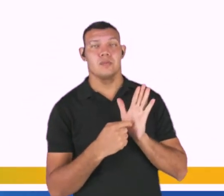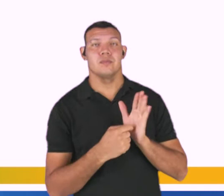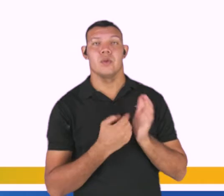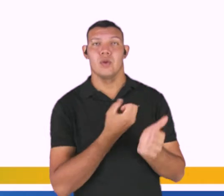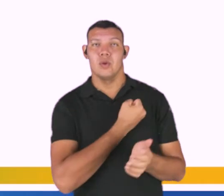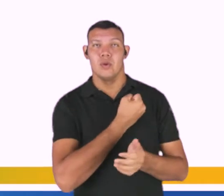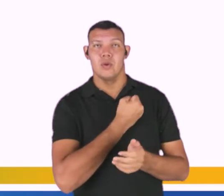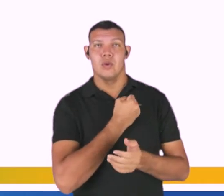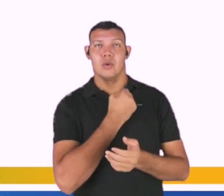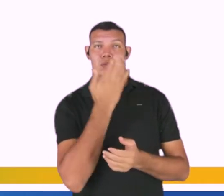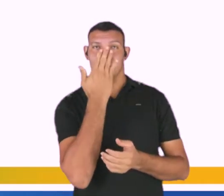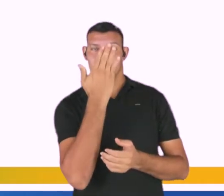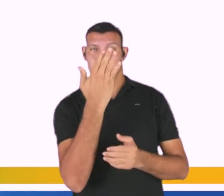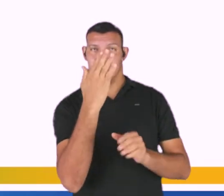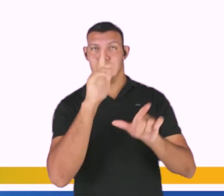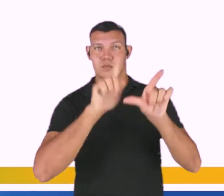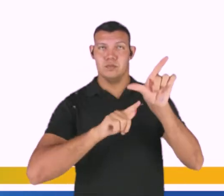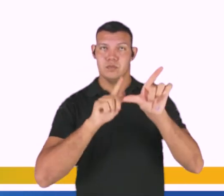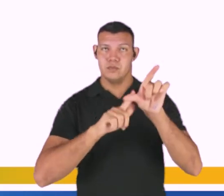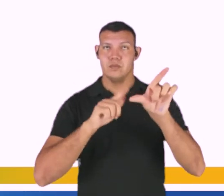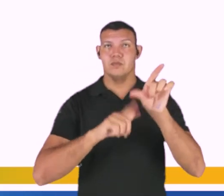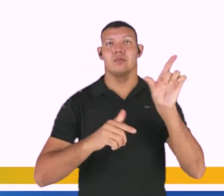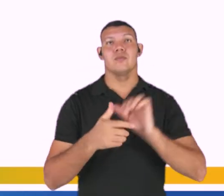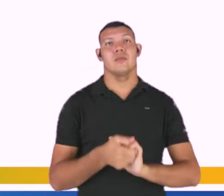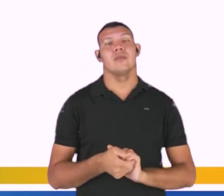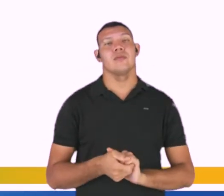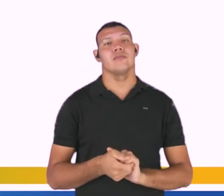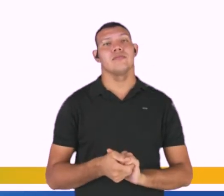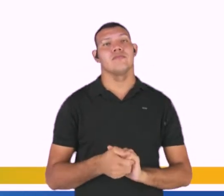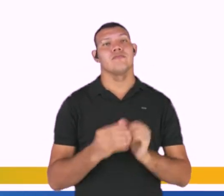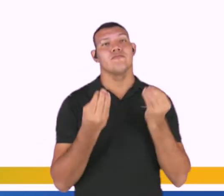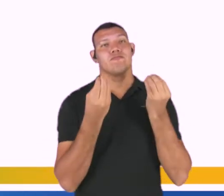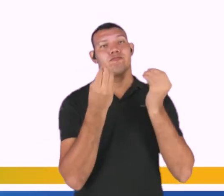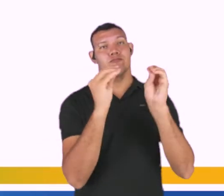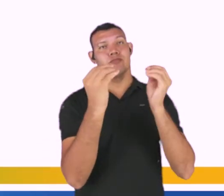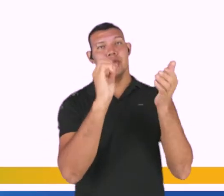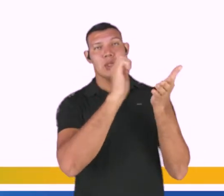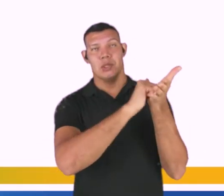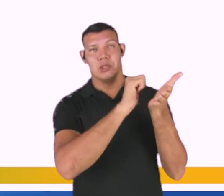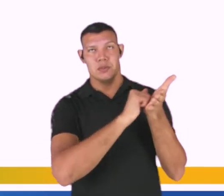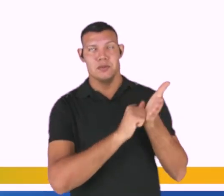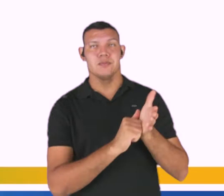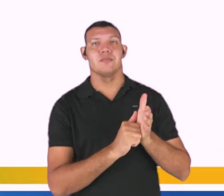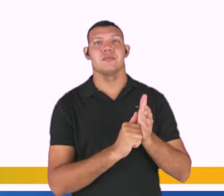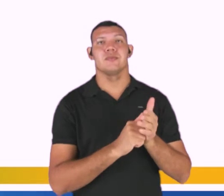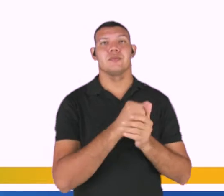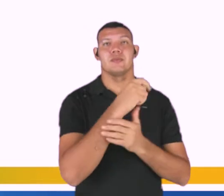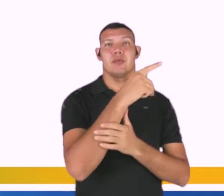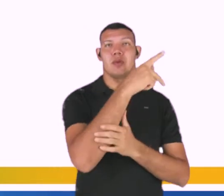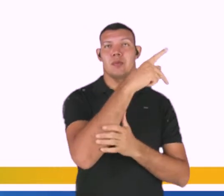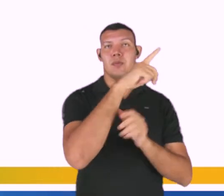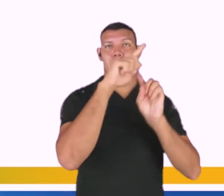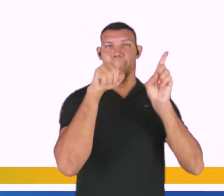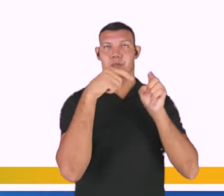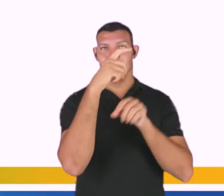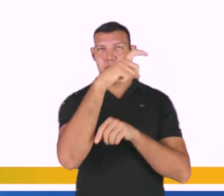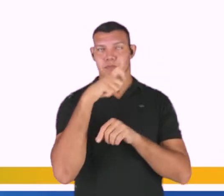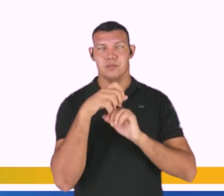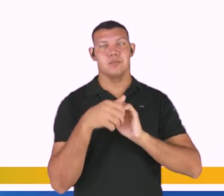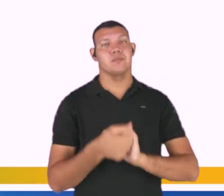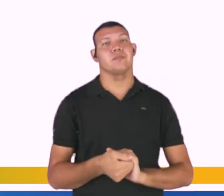colocar os coeficientes da pdx então todos os dados vai vai sair lá da pdx acompanhe lá